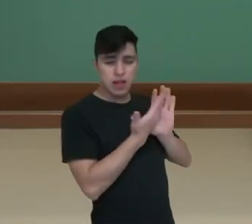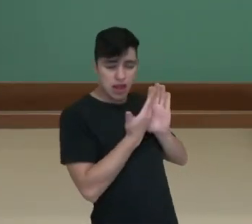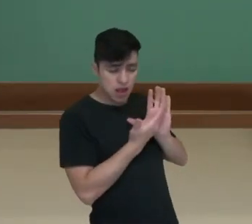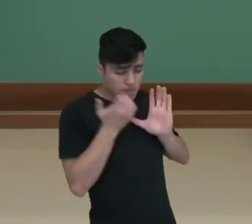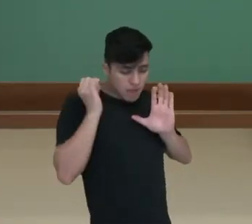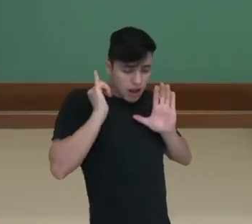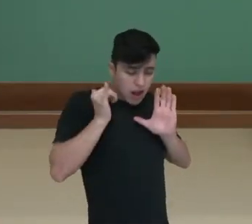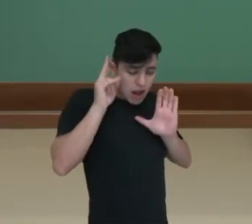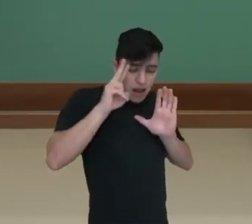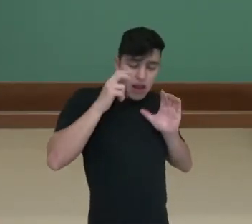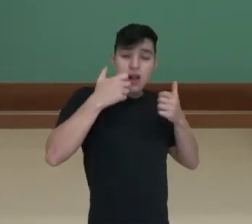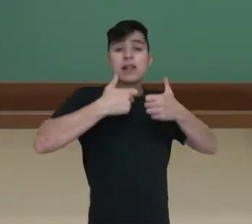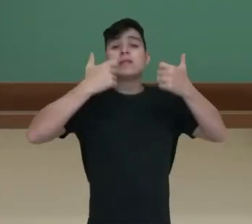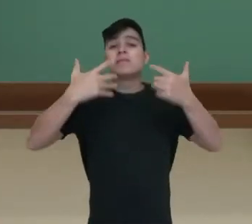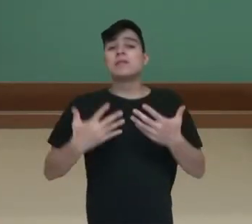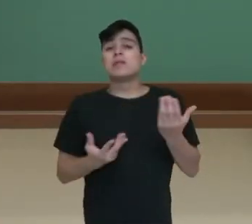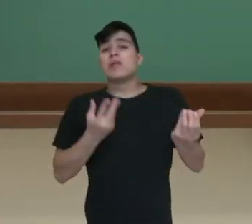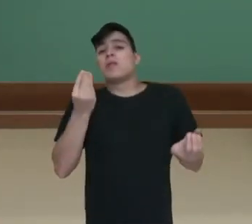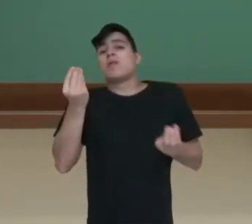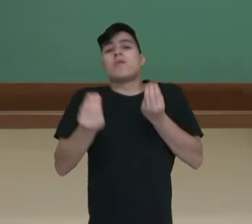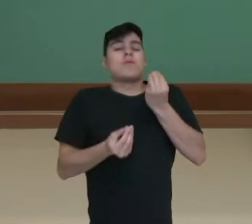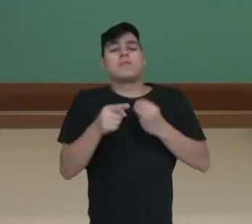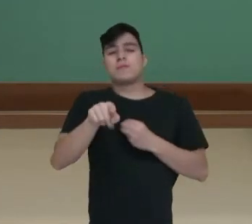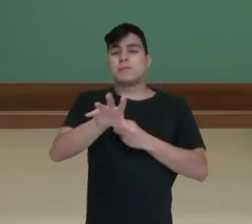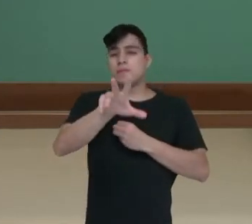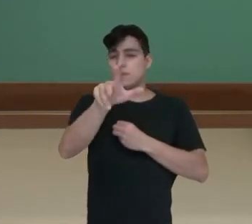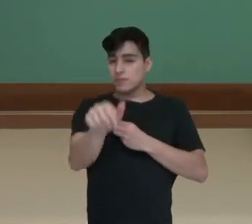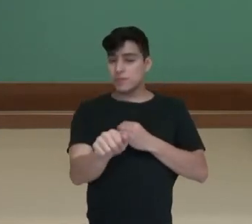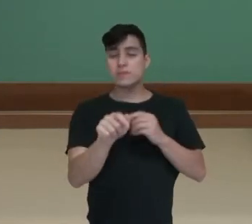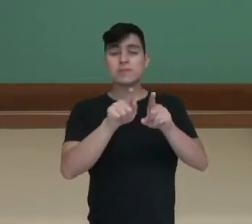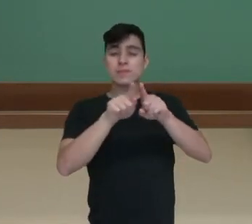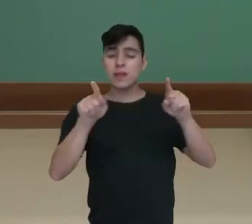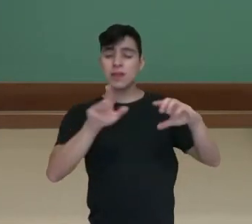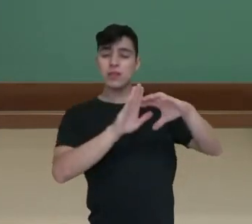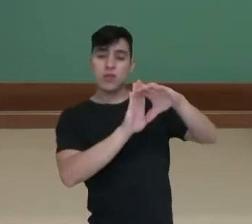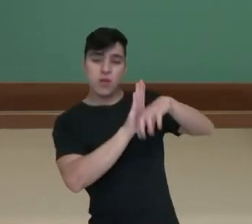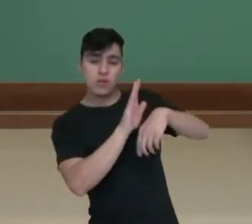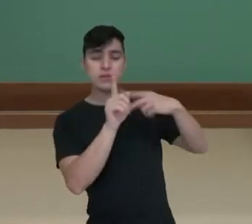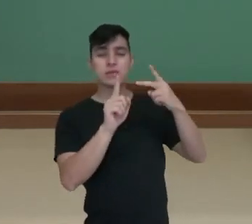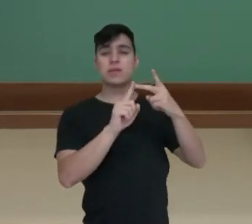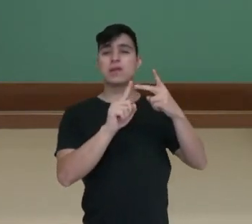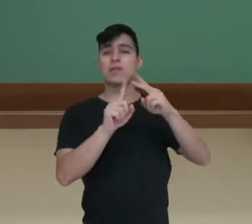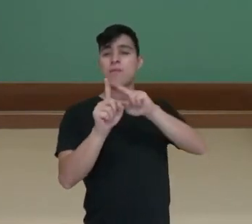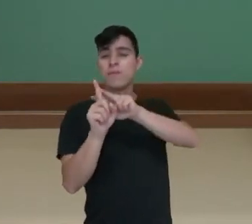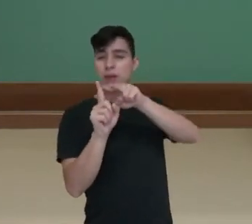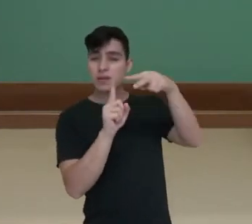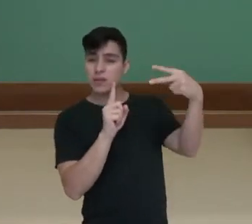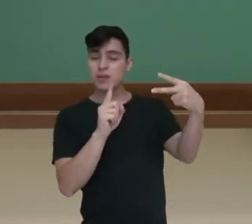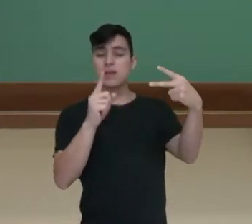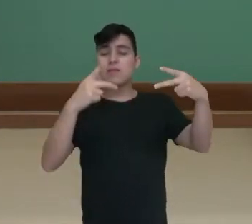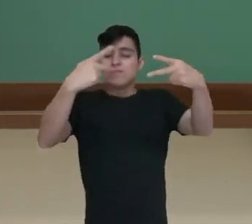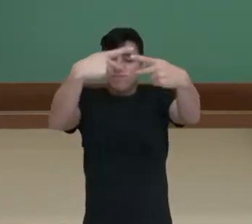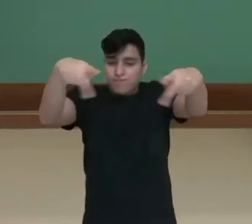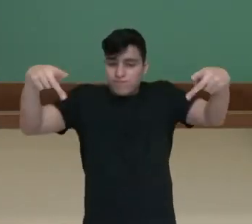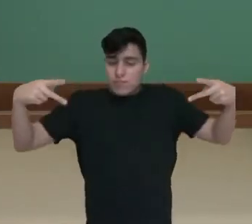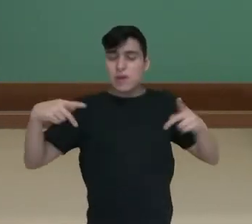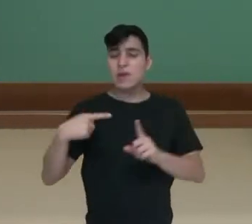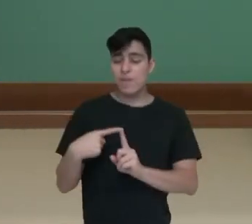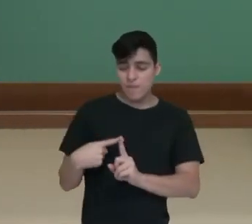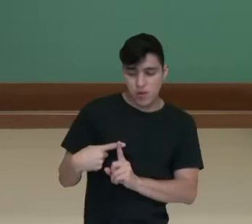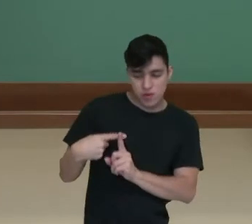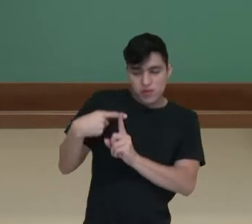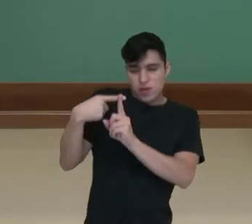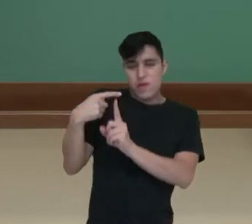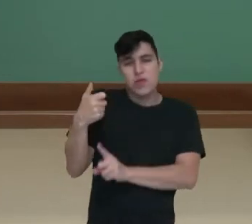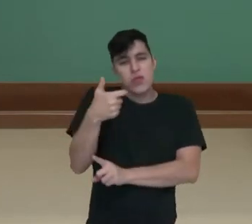permite conhecer a história da África a partir de conceitos, de percepções, né, mais positivas do que